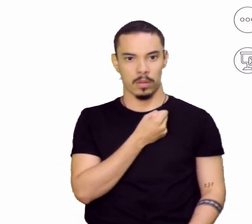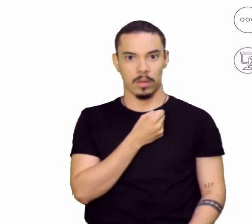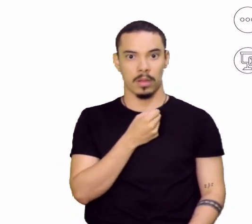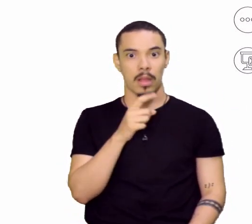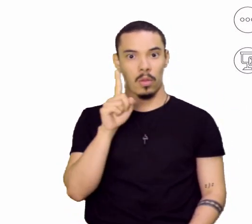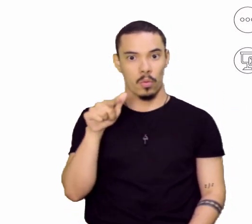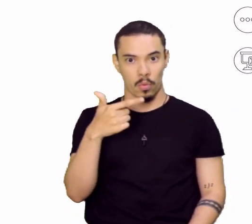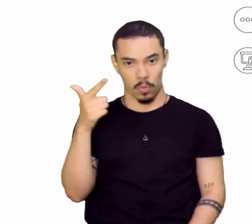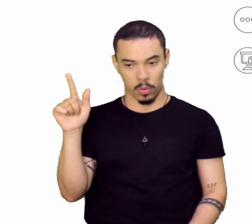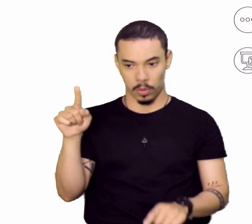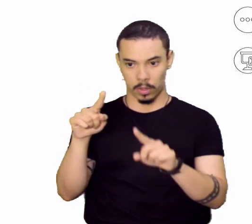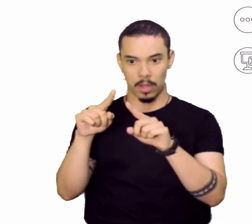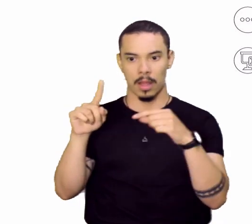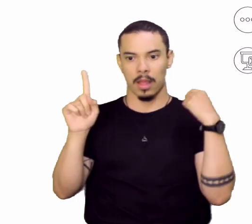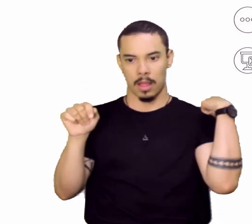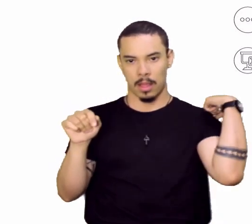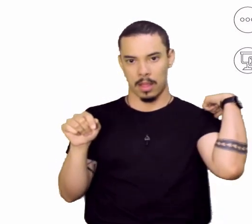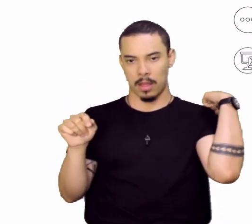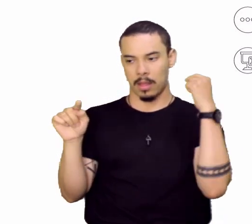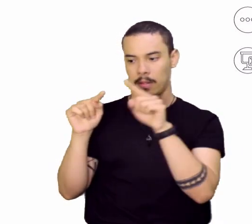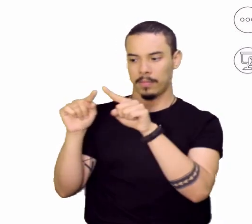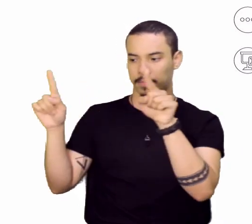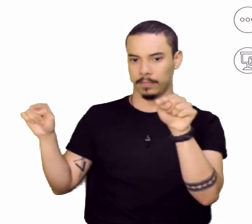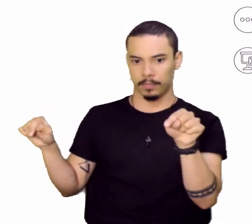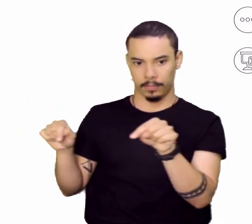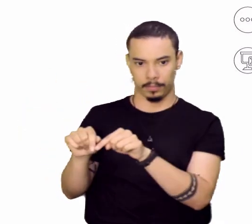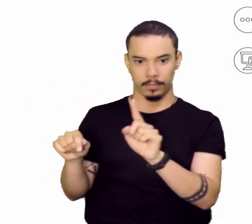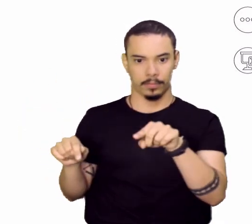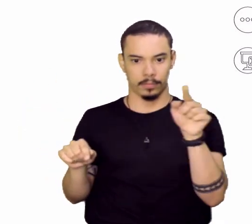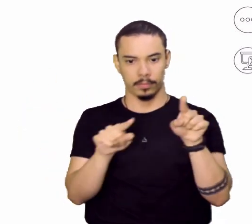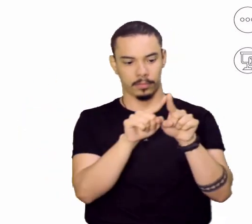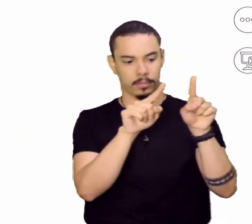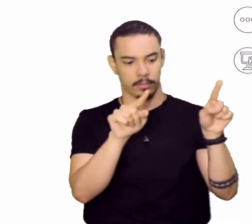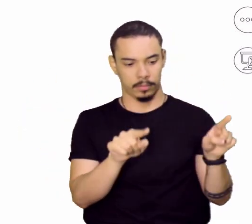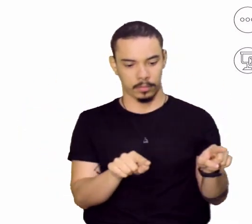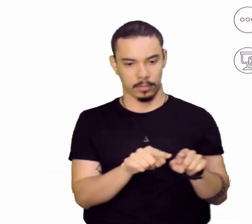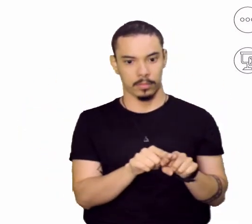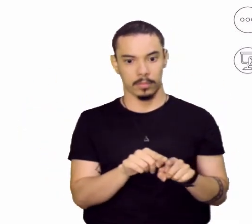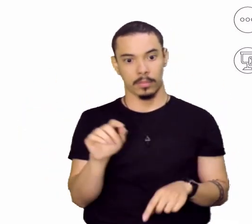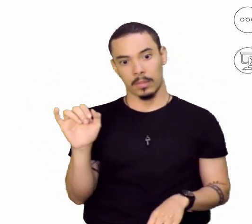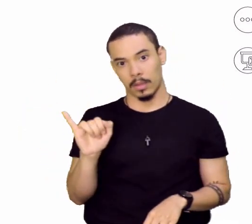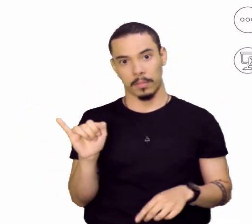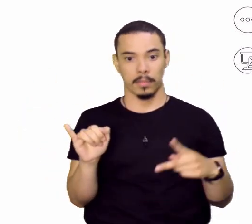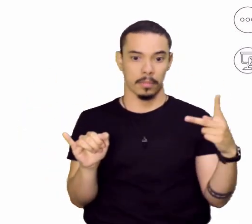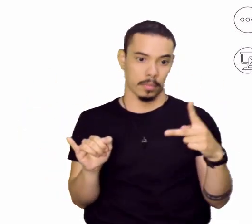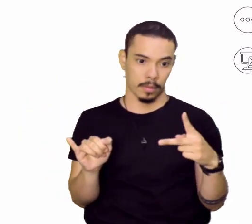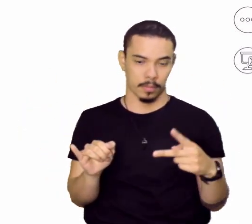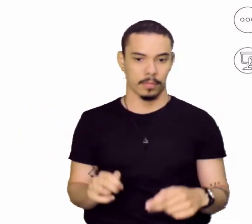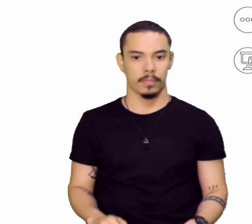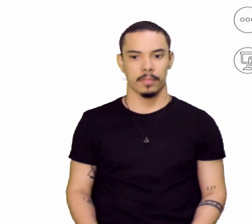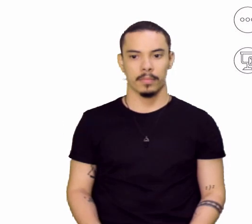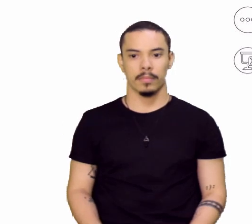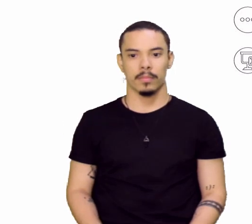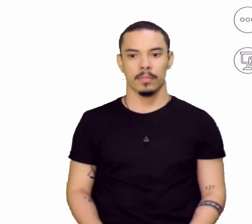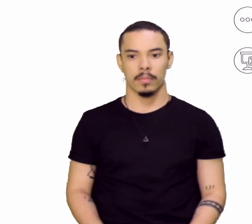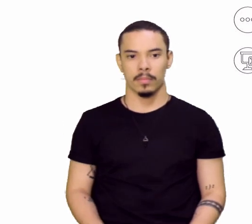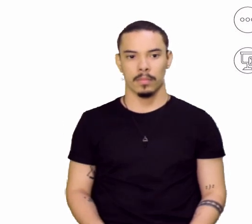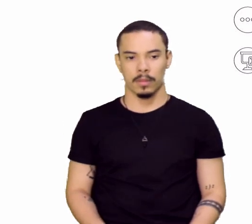retangulares e os números ímpares como quadrados. Vamos